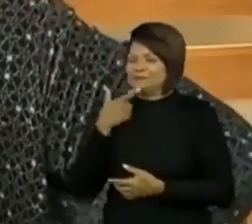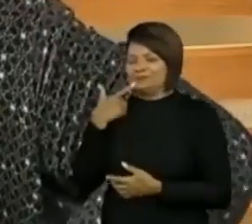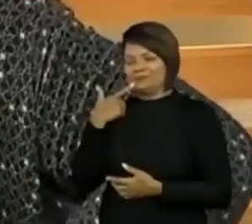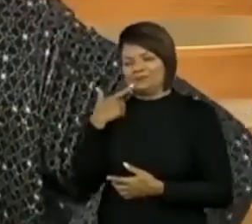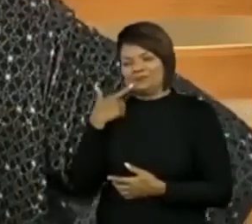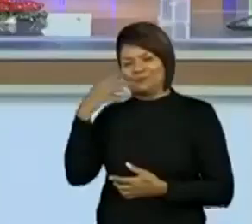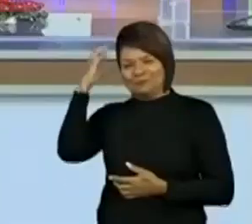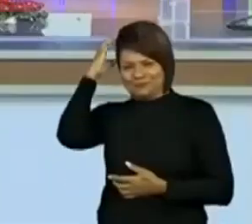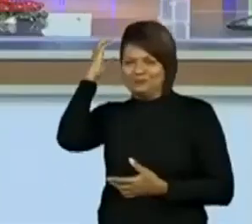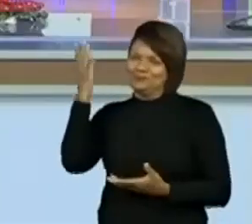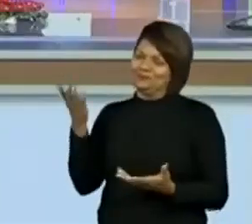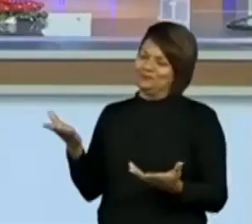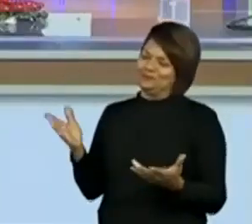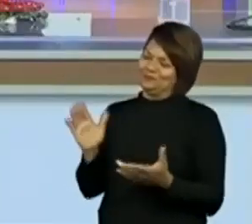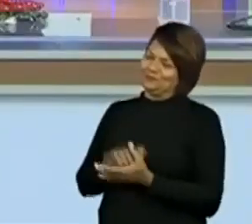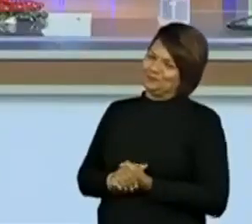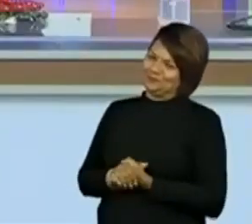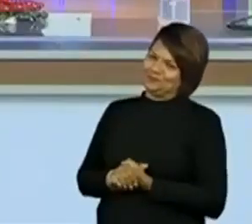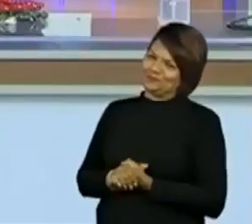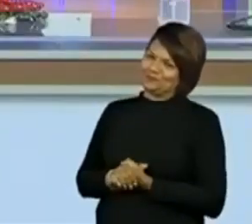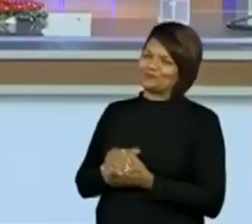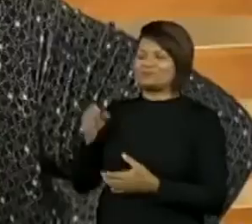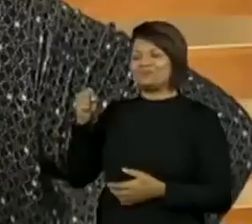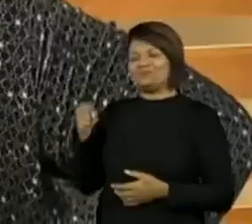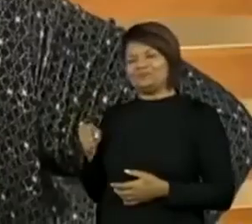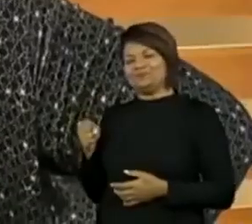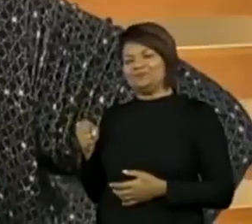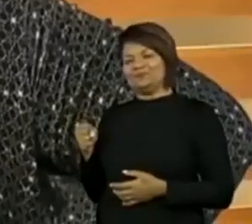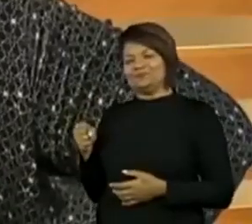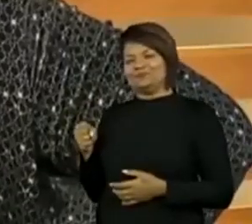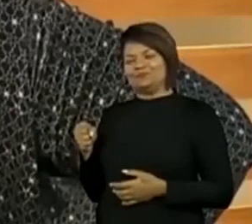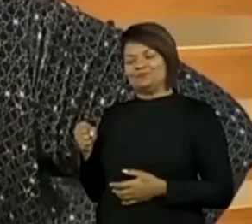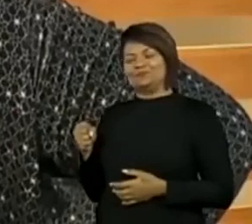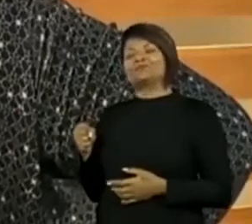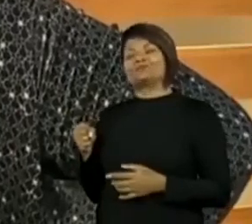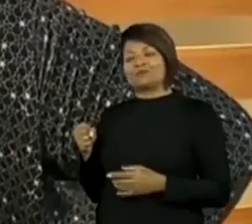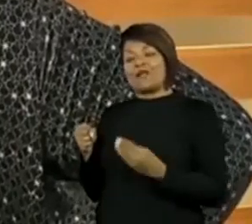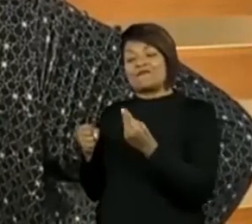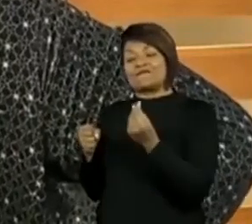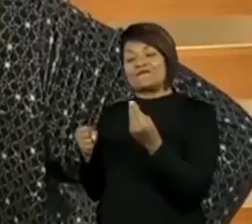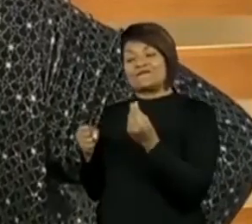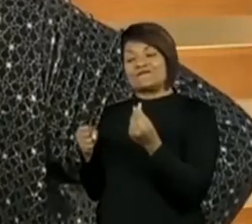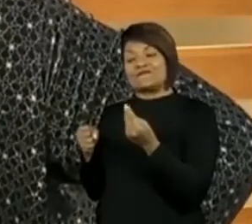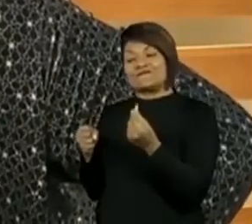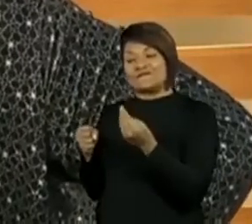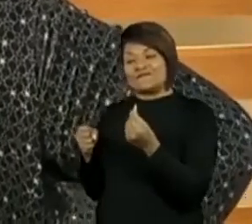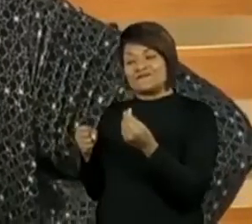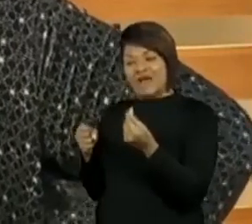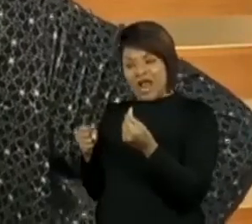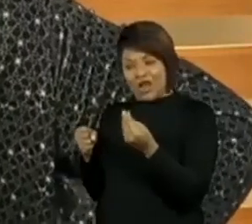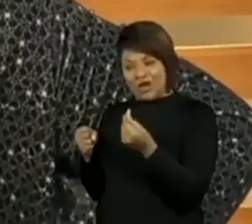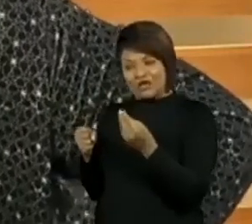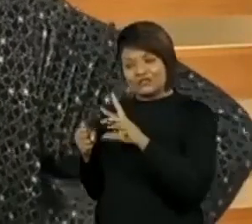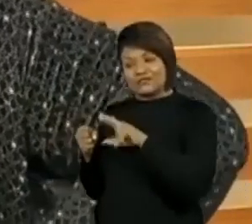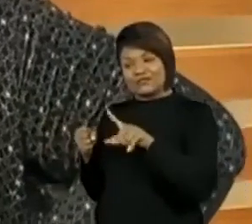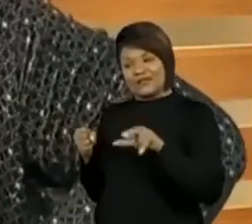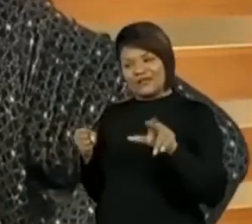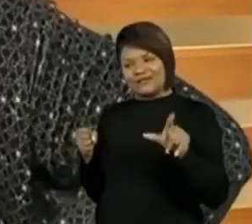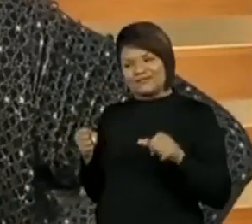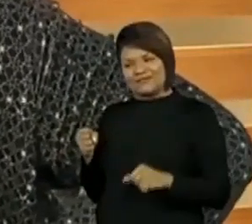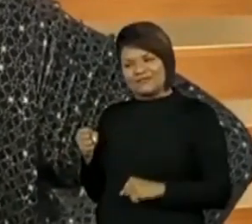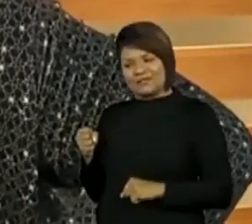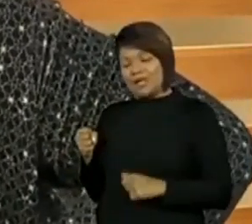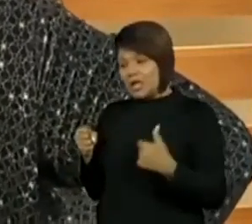disse: ah, nossos valores realmente são diferentes. Não peço nada que você não